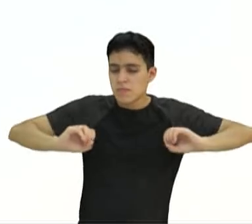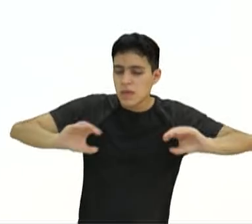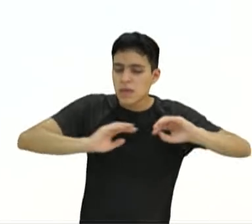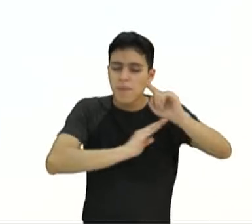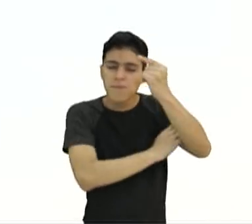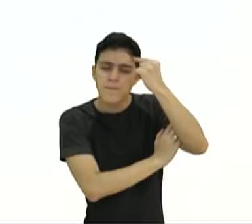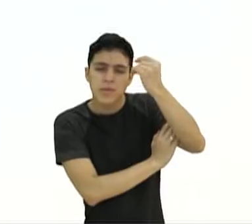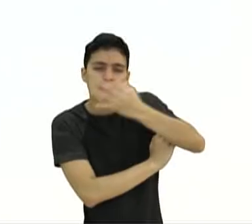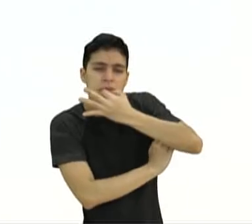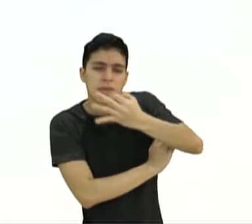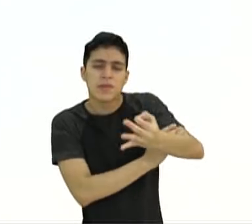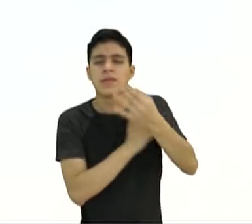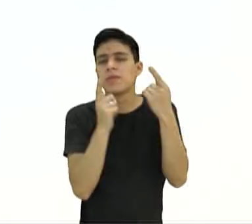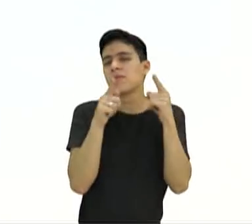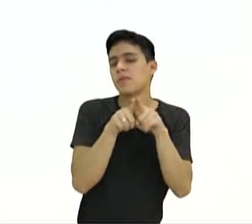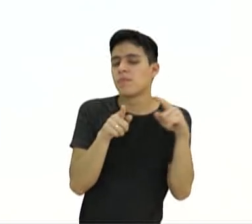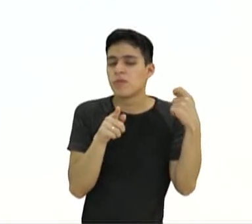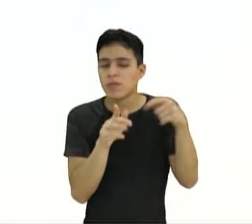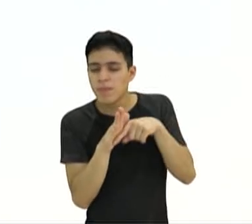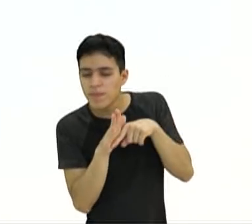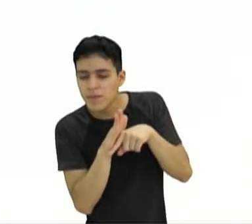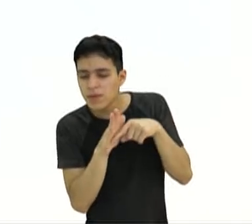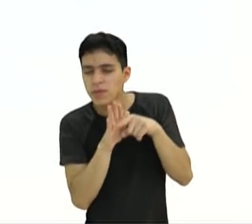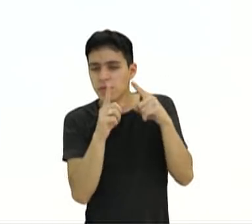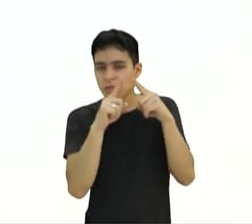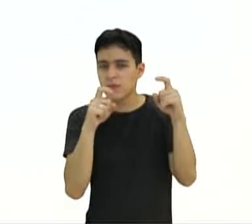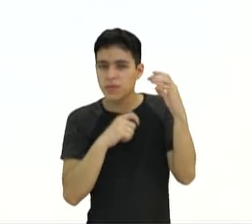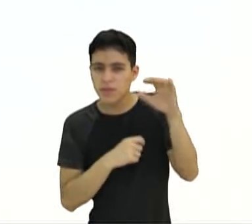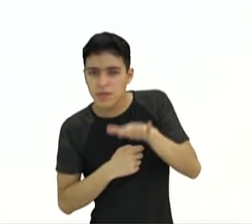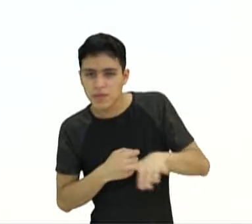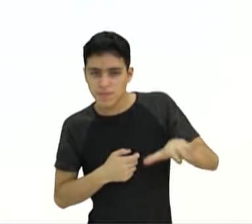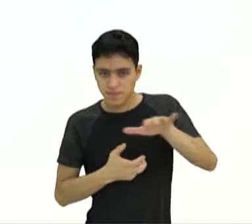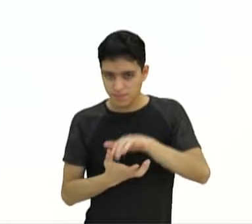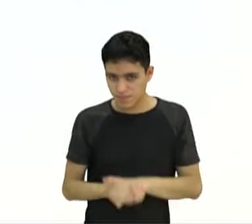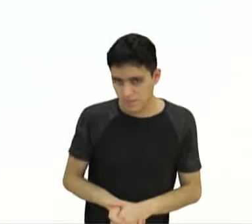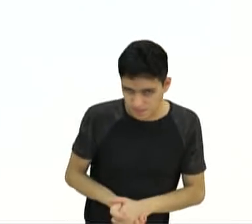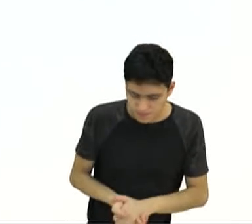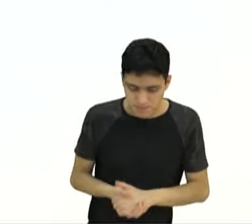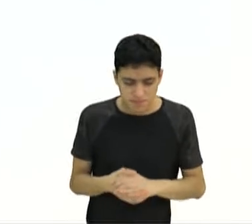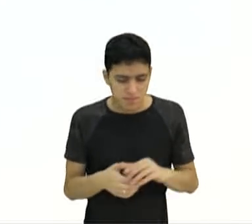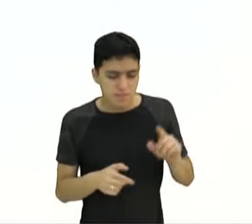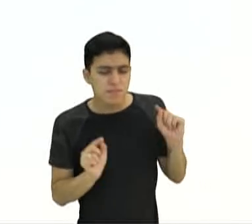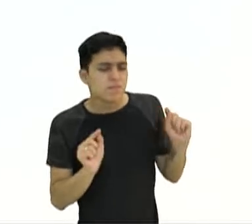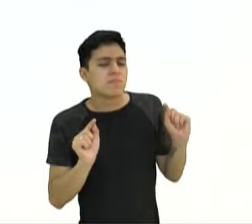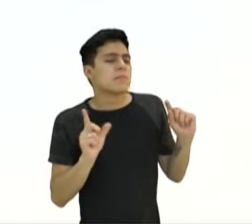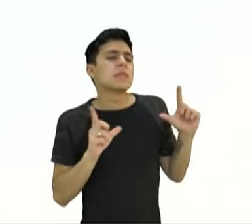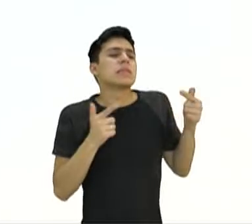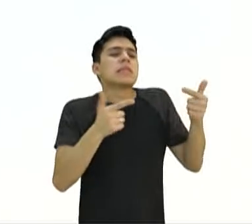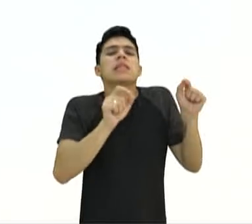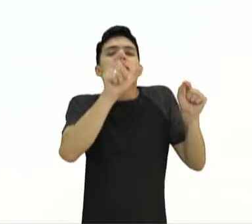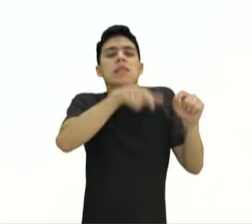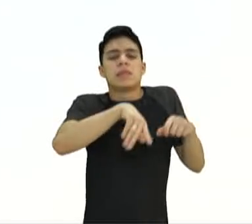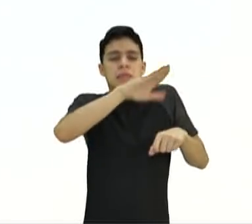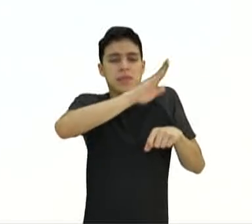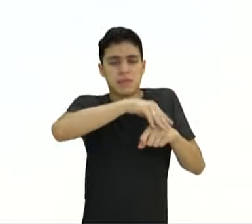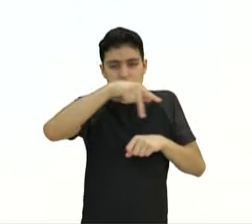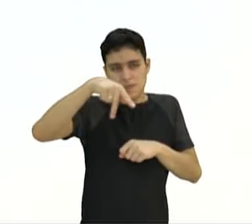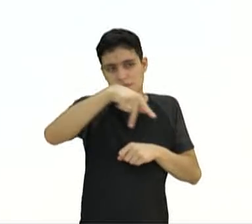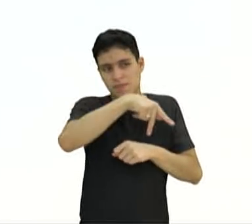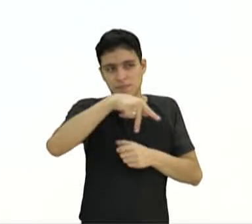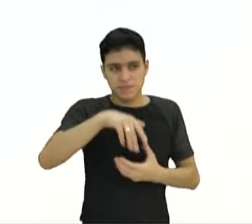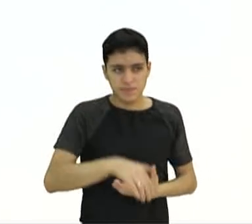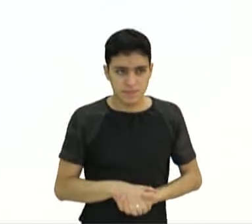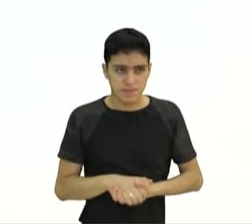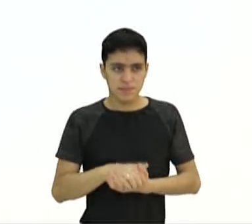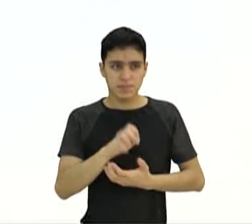pensamento crítico e pesquisa científica. A iniciativa é do professor de ciências Estevão